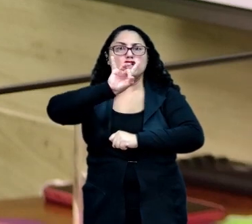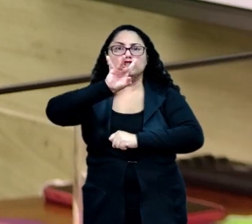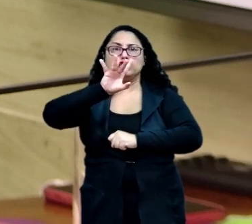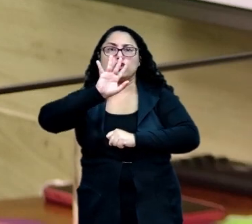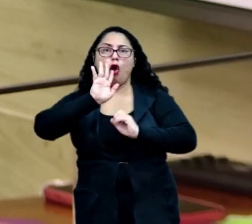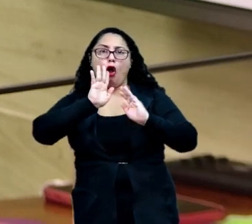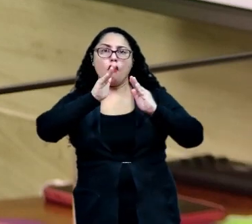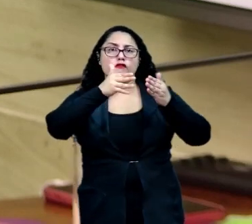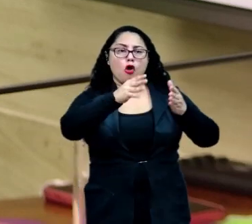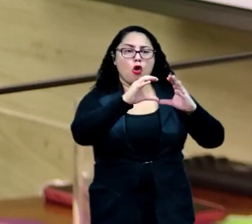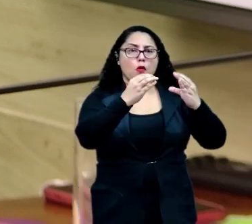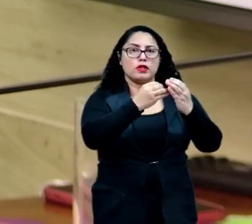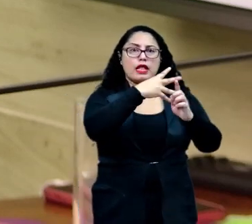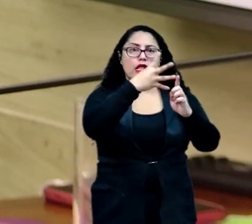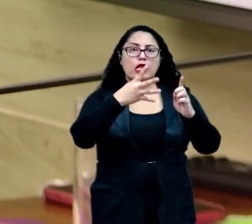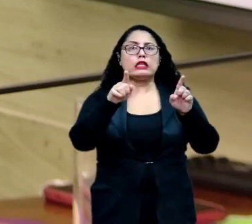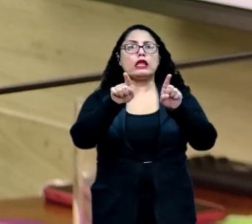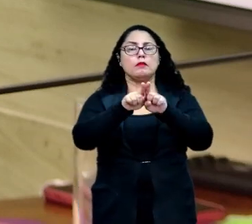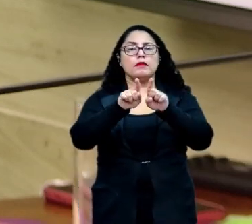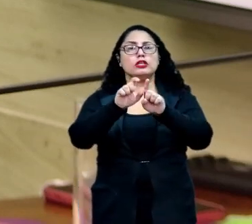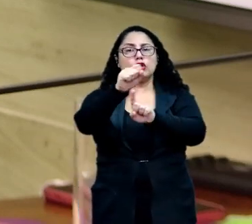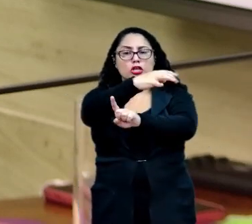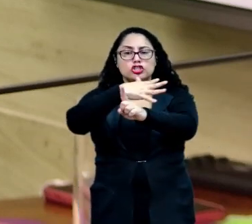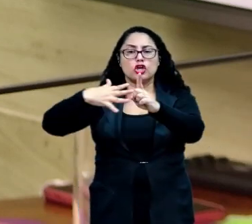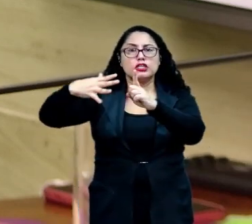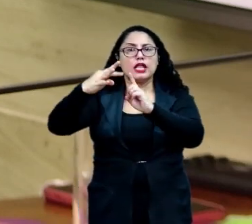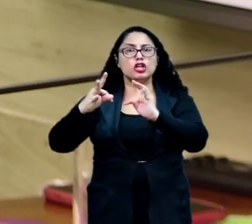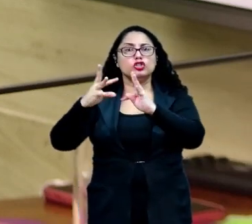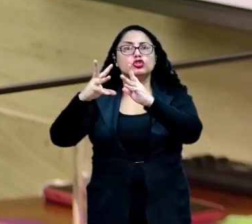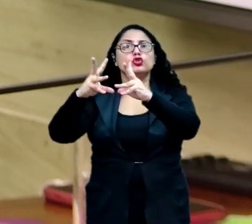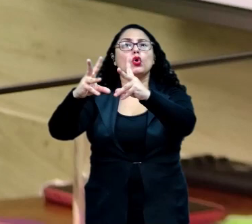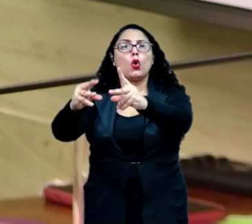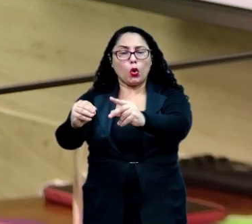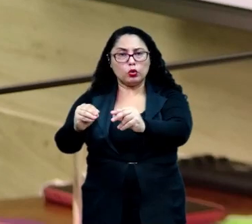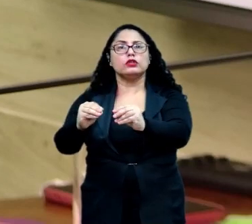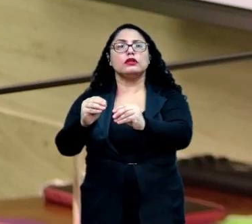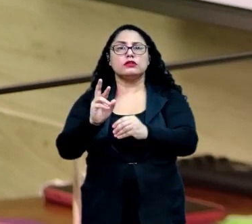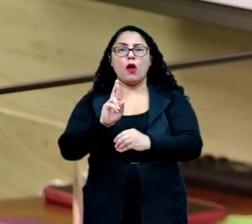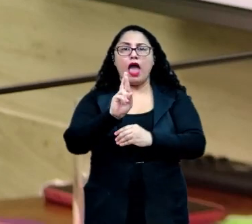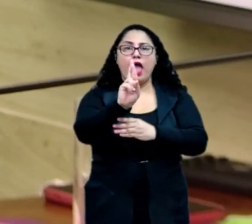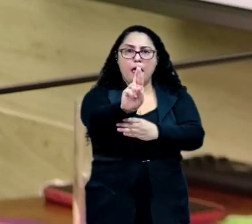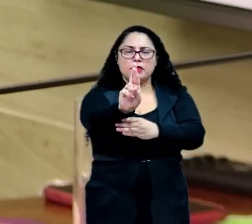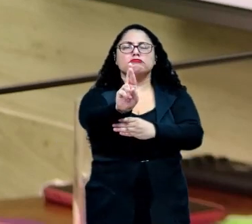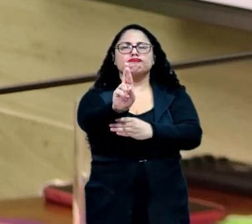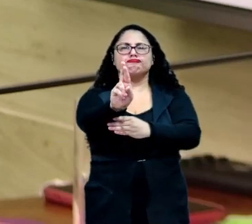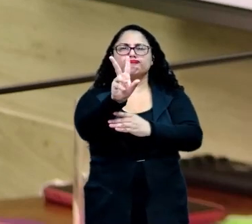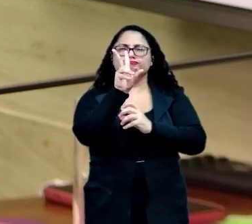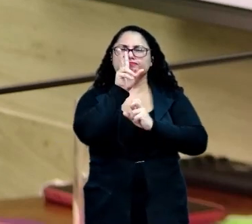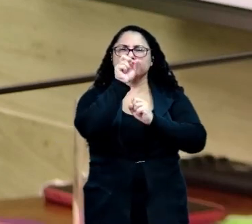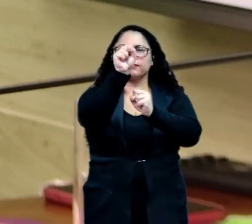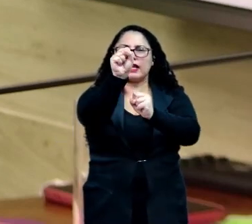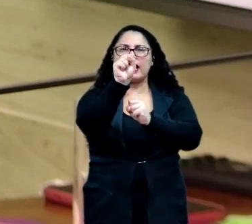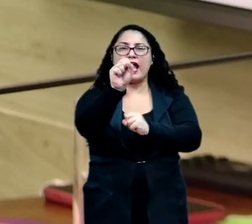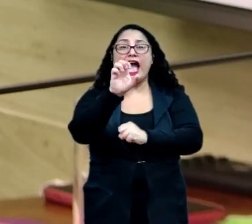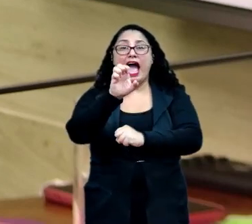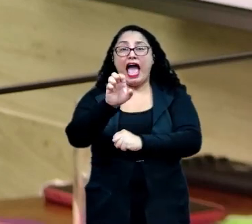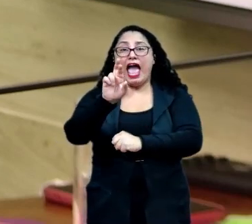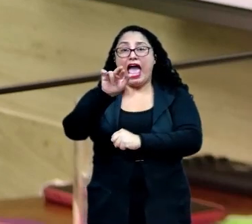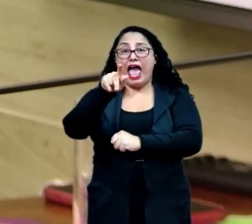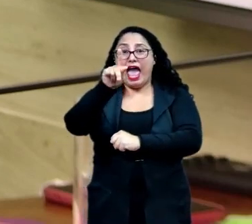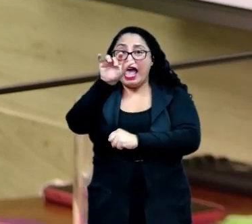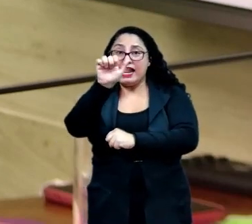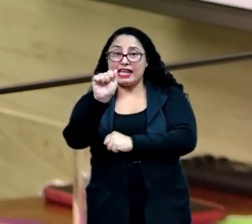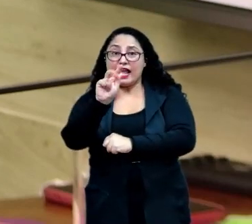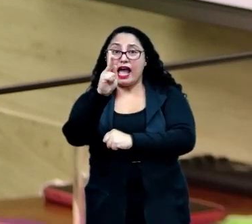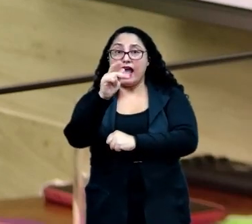comunidade LGBT, tem impacto sobre a sociedade inteira. Então, são representações muito potentes. A Erika Hilton no